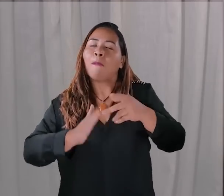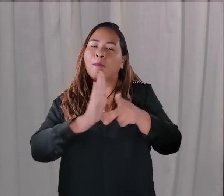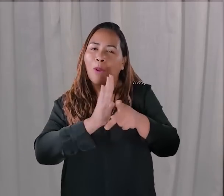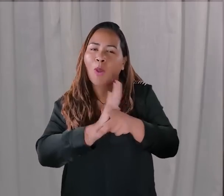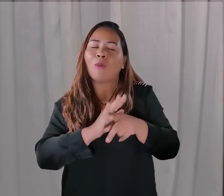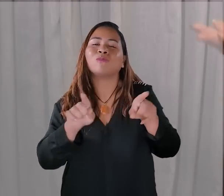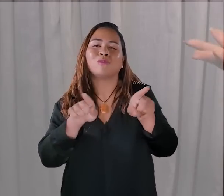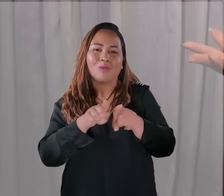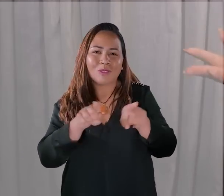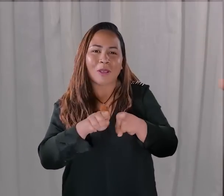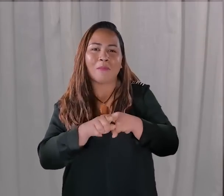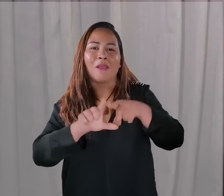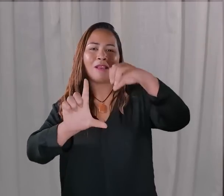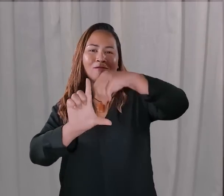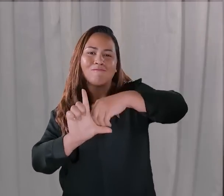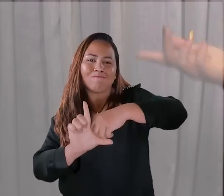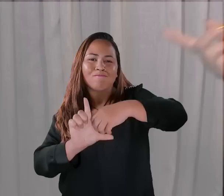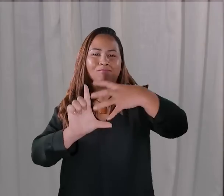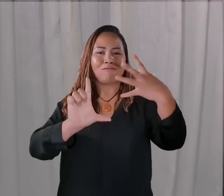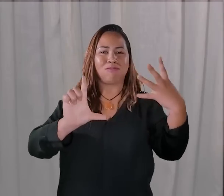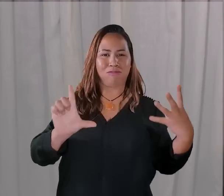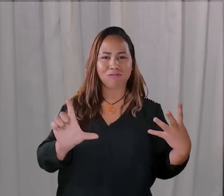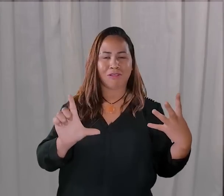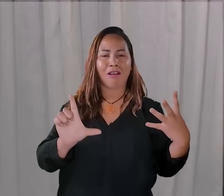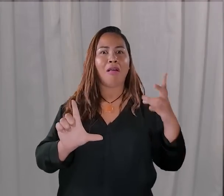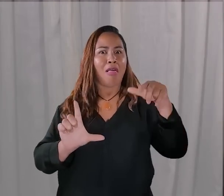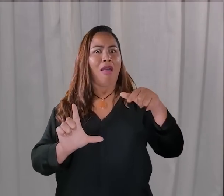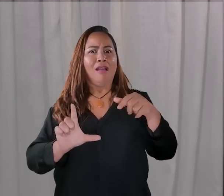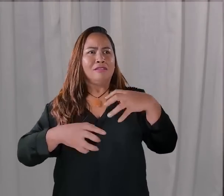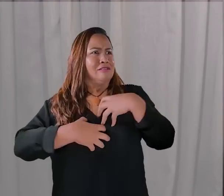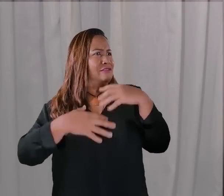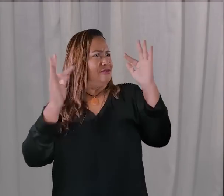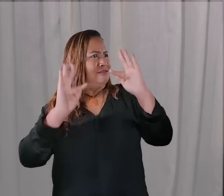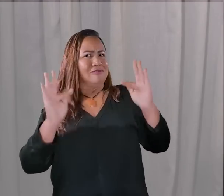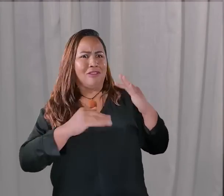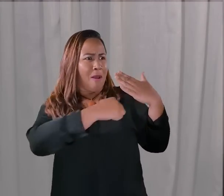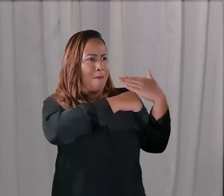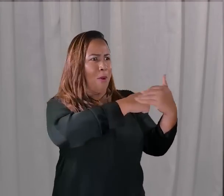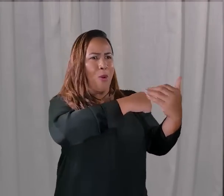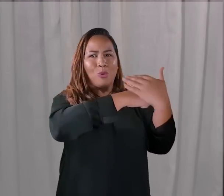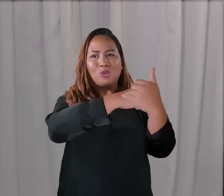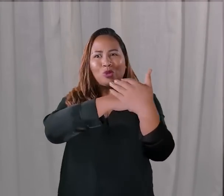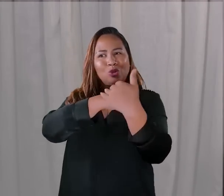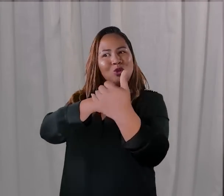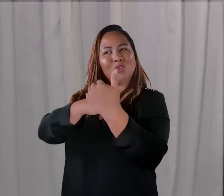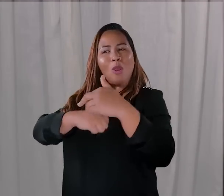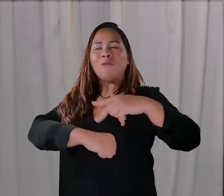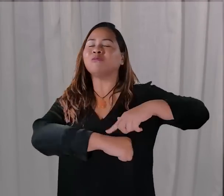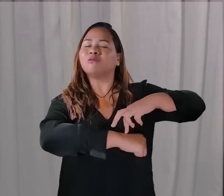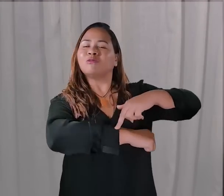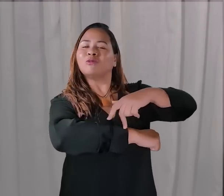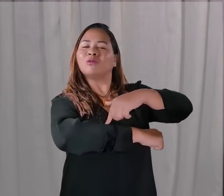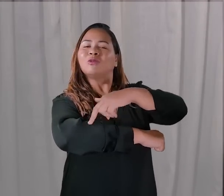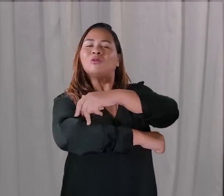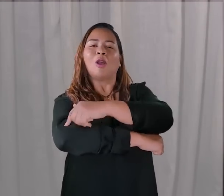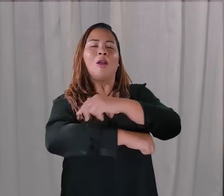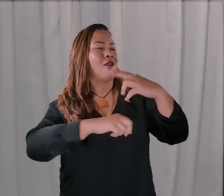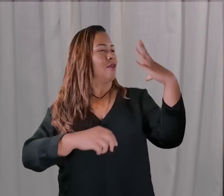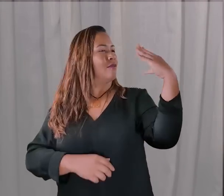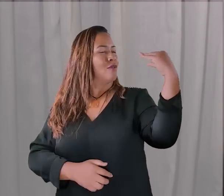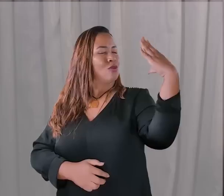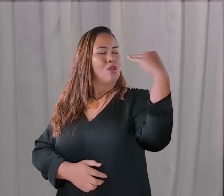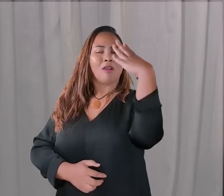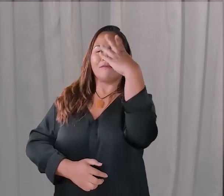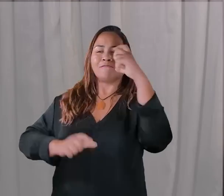solta, e naturalmente eu comecei a ser convidada pra desfiles, pra sessões de fotos, de marcas, pra sair em revistas,